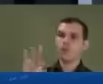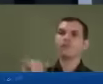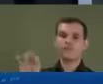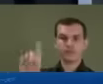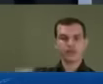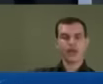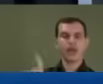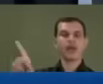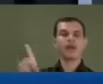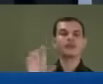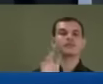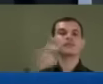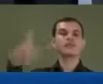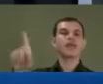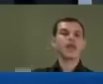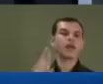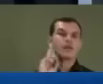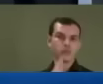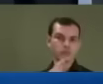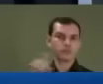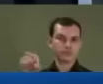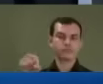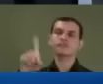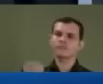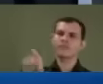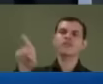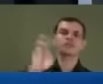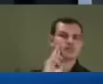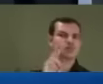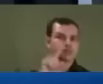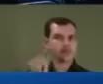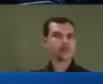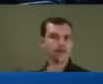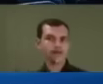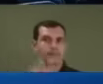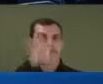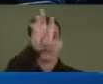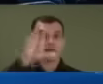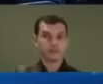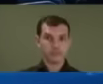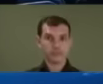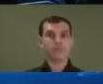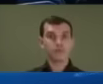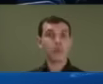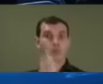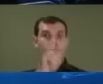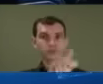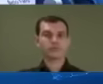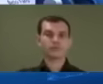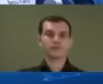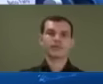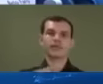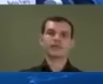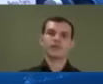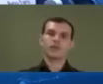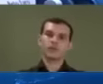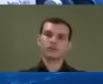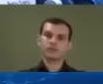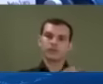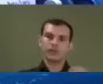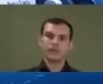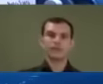Rondônia e que também é um dos estados em que os servidores conquistaram, por força de emenda constitucional, o